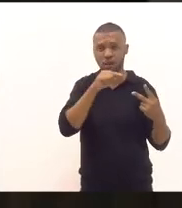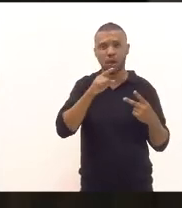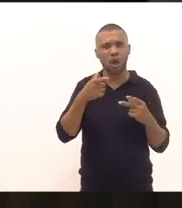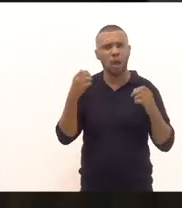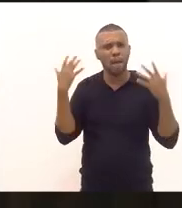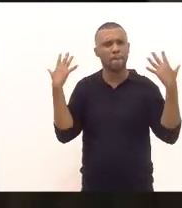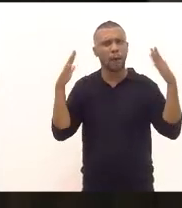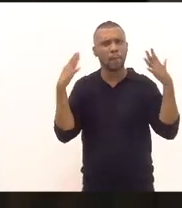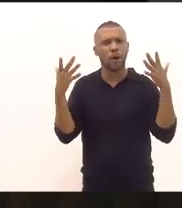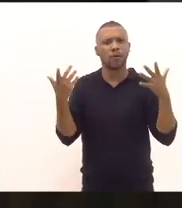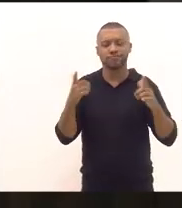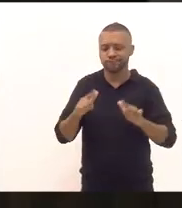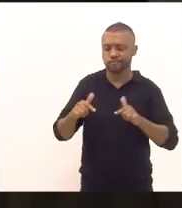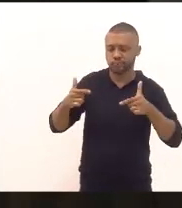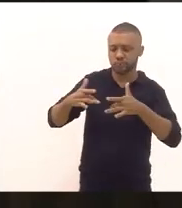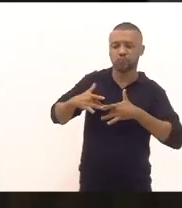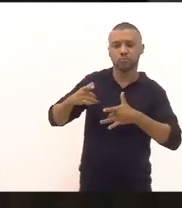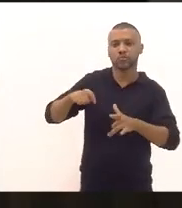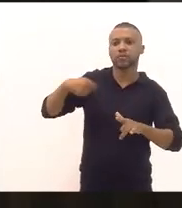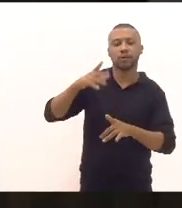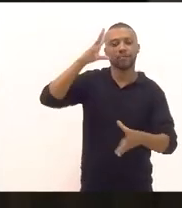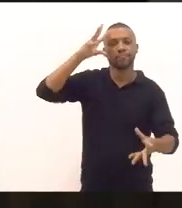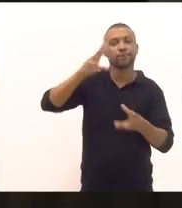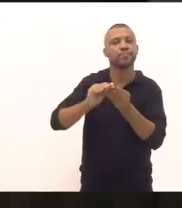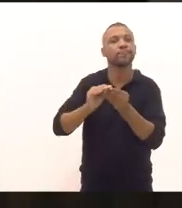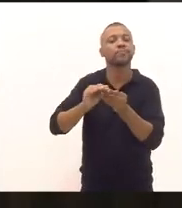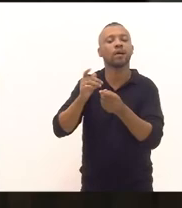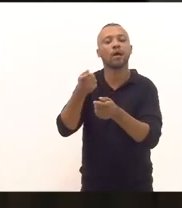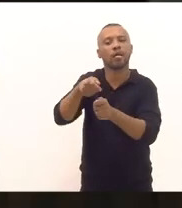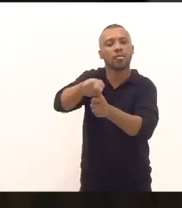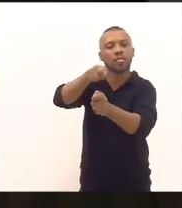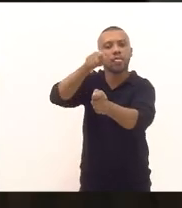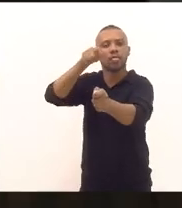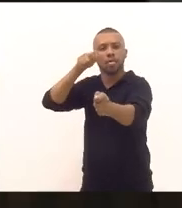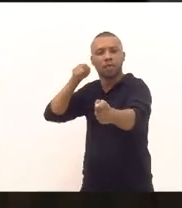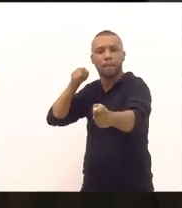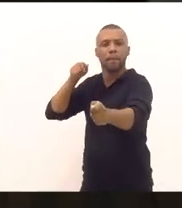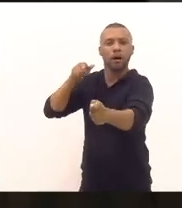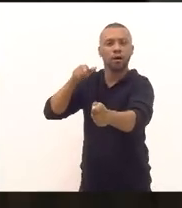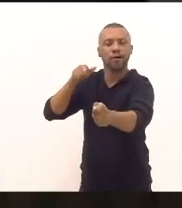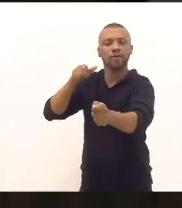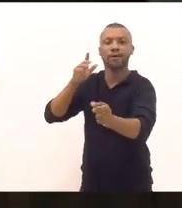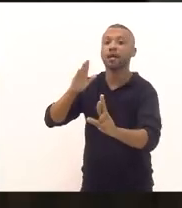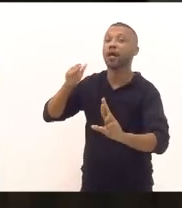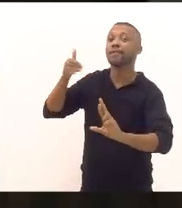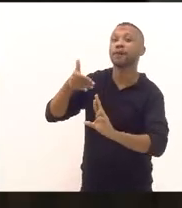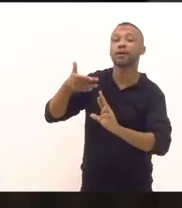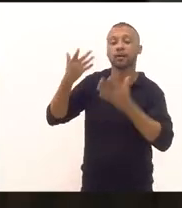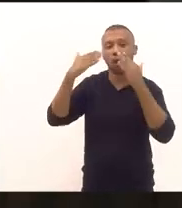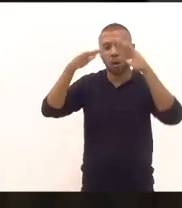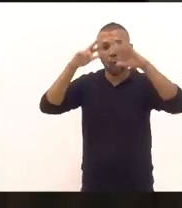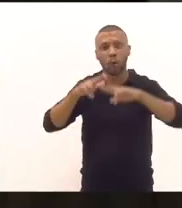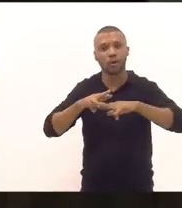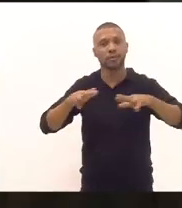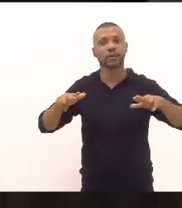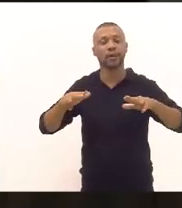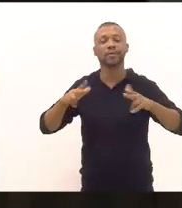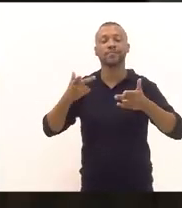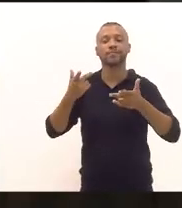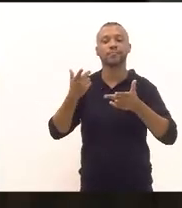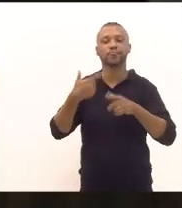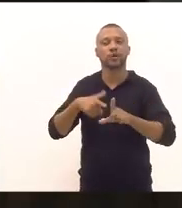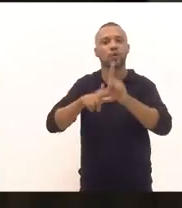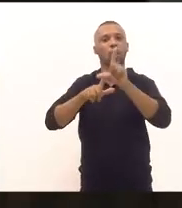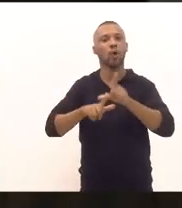comemorou com um gesto simbolizando uma flecha sendo atirada a celebração tem um